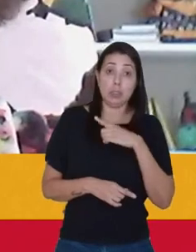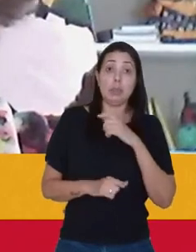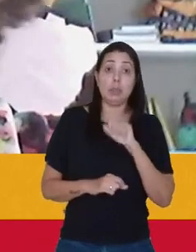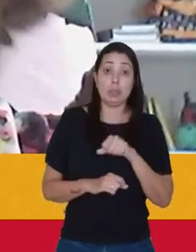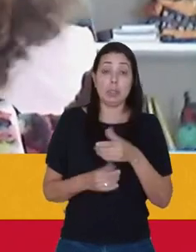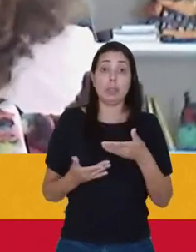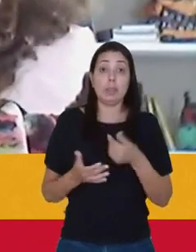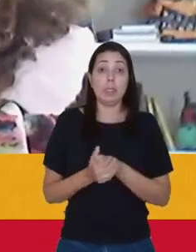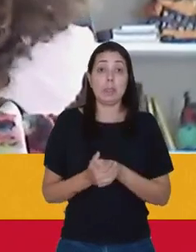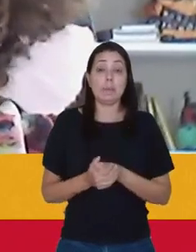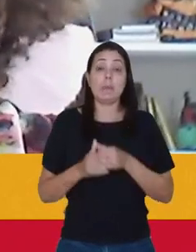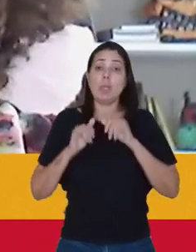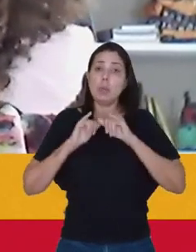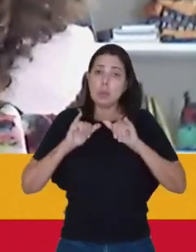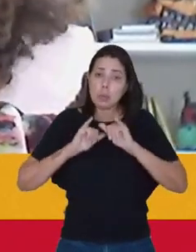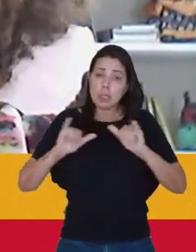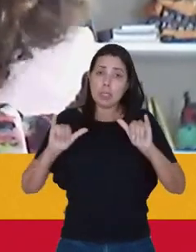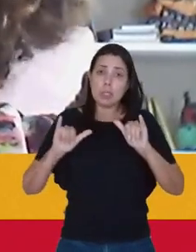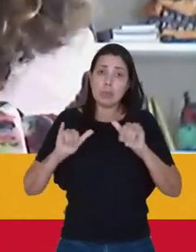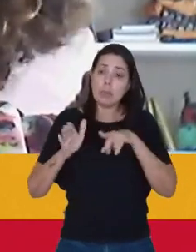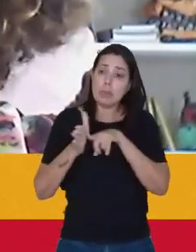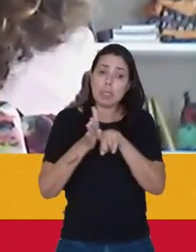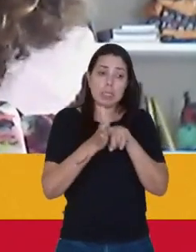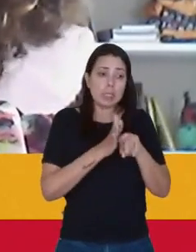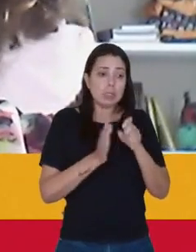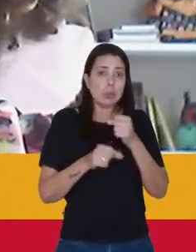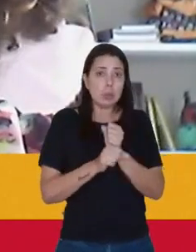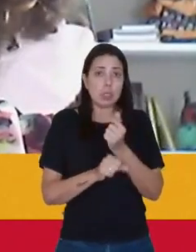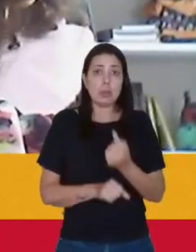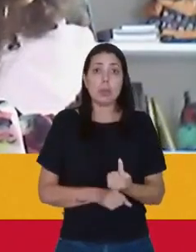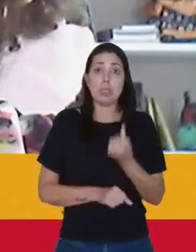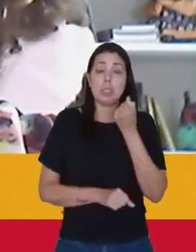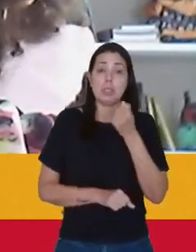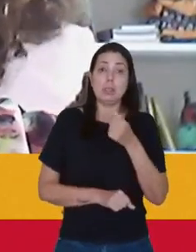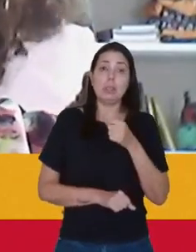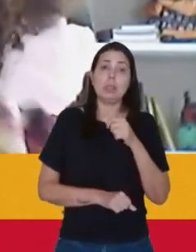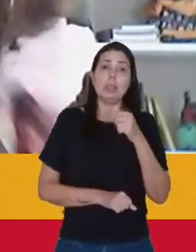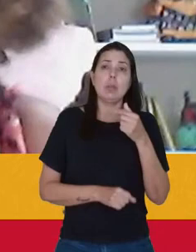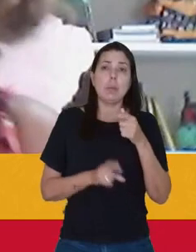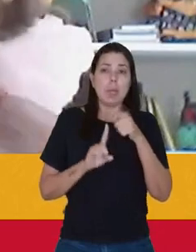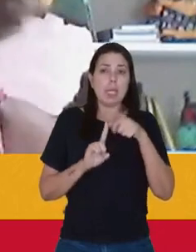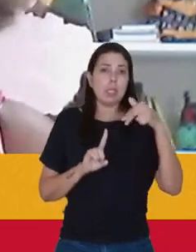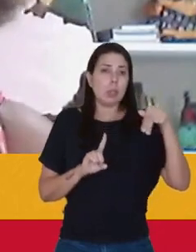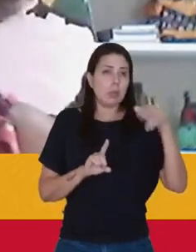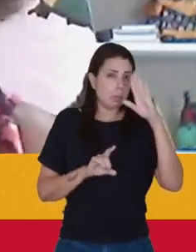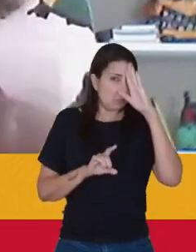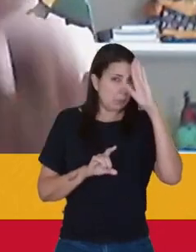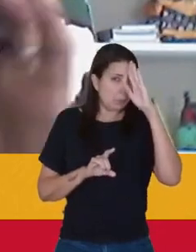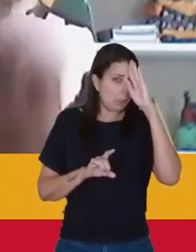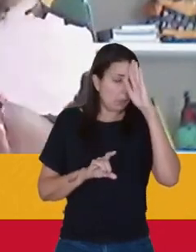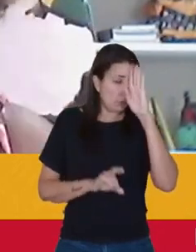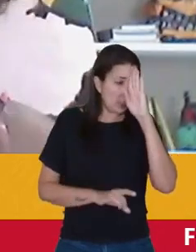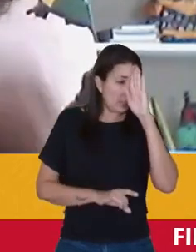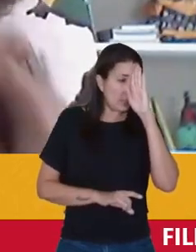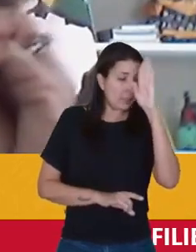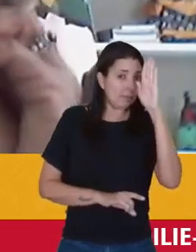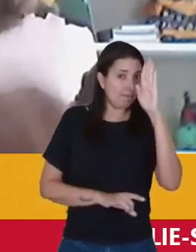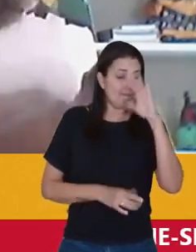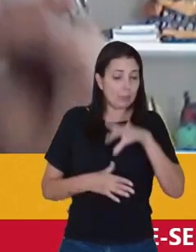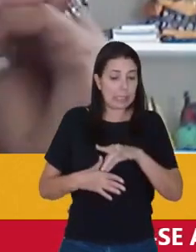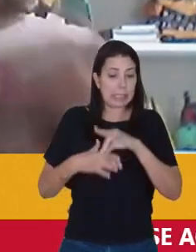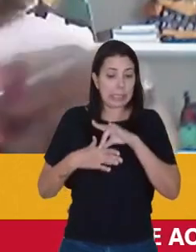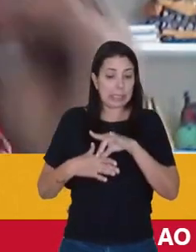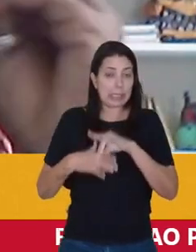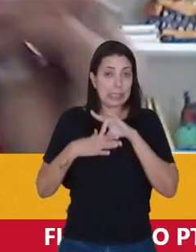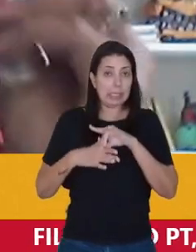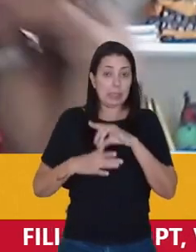Renato, nós publicamos uma pesquisa no ano passado, em novembro, e a principal liderança que